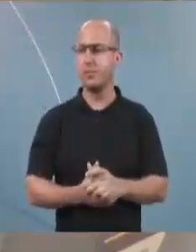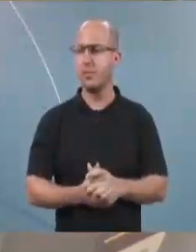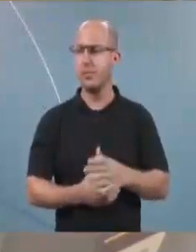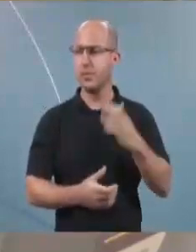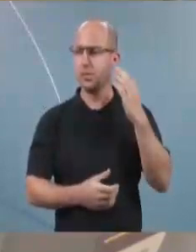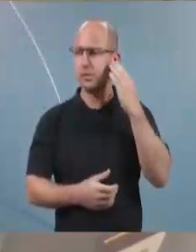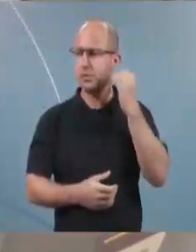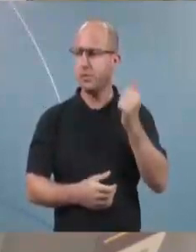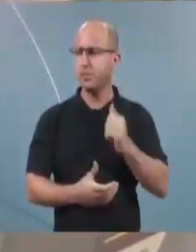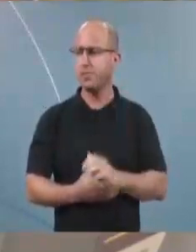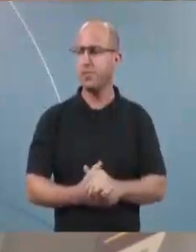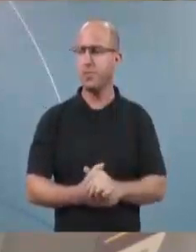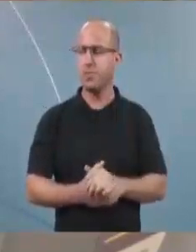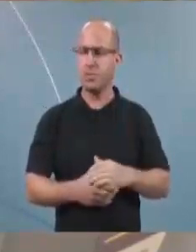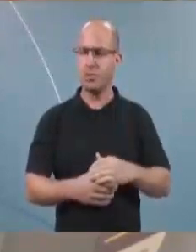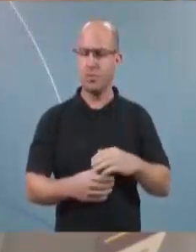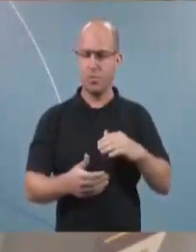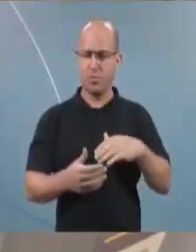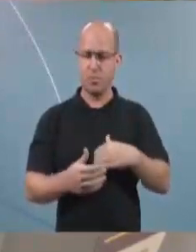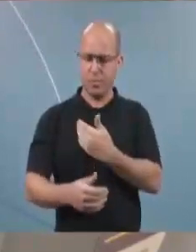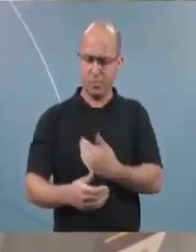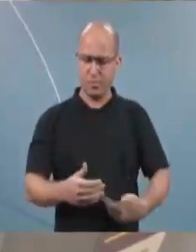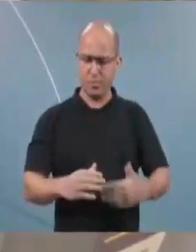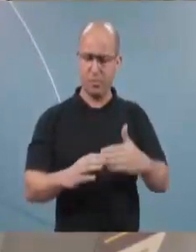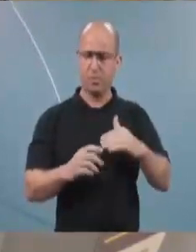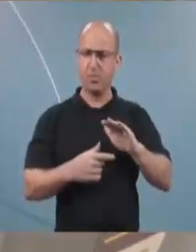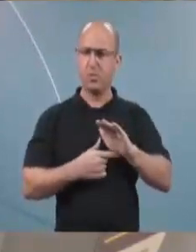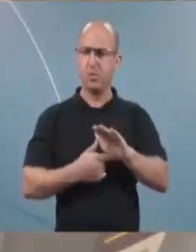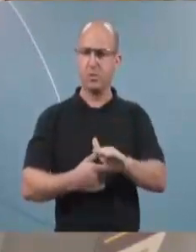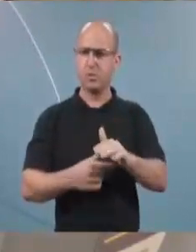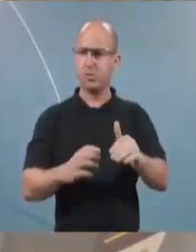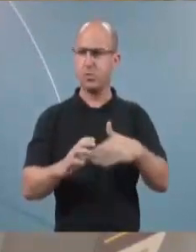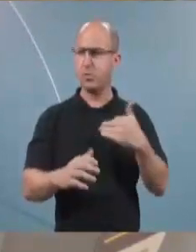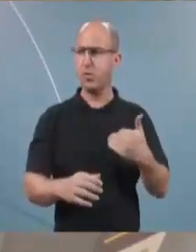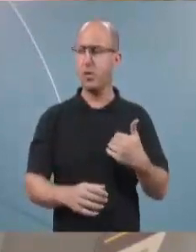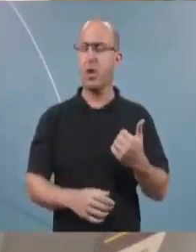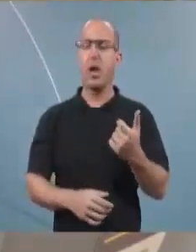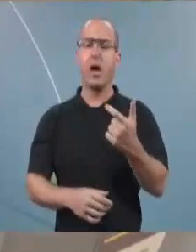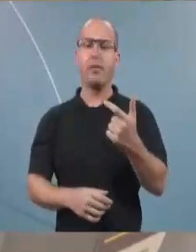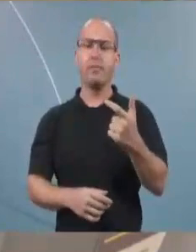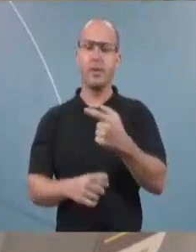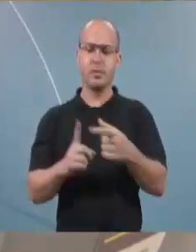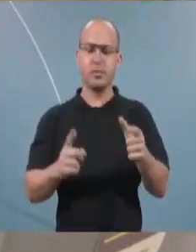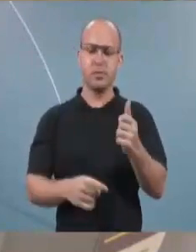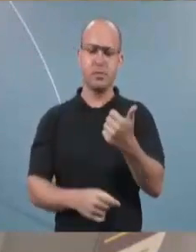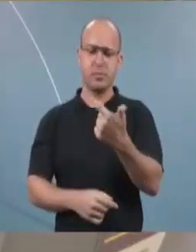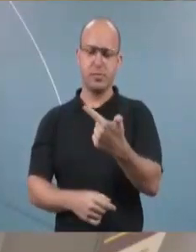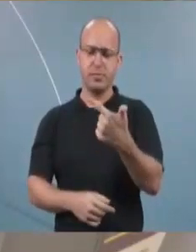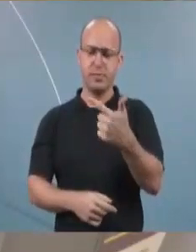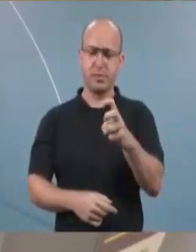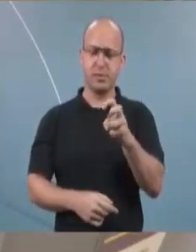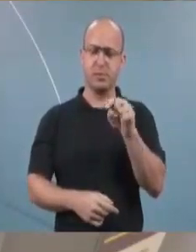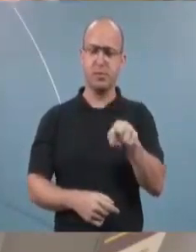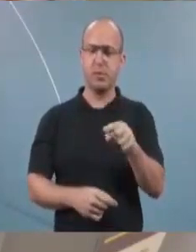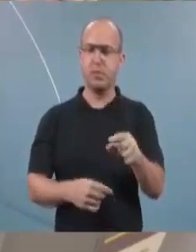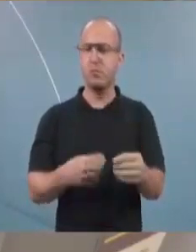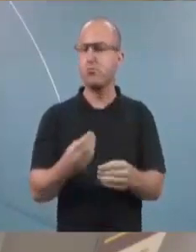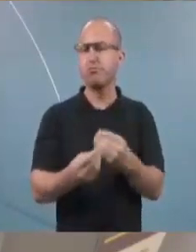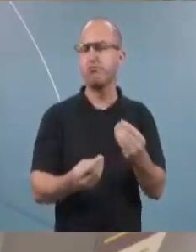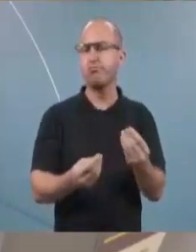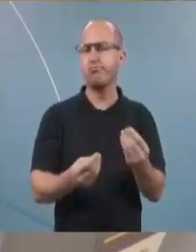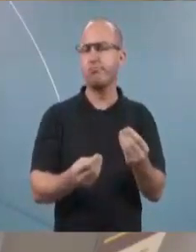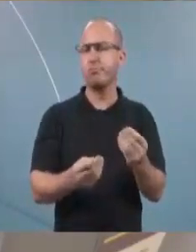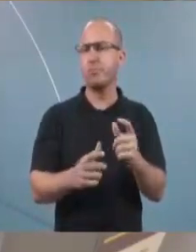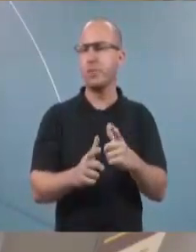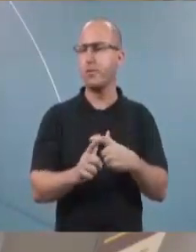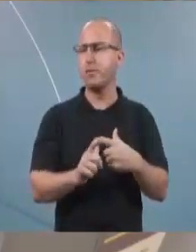de saber o estado me mostrou a planilha disse olha tô devendo o estado Só tá devendo 25.000 a empresa como é que é uma empresa que